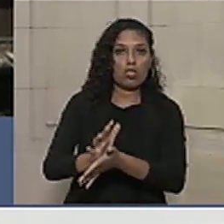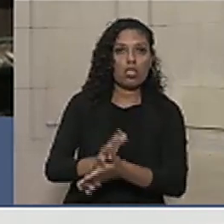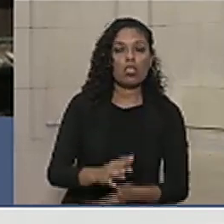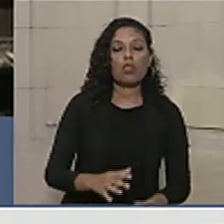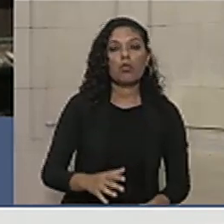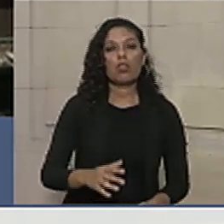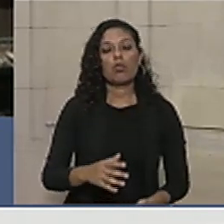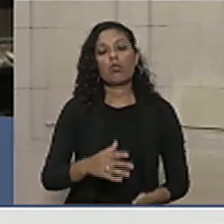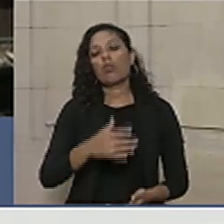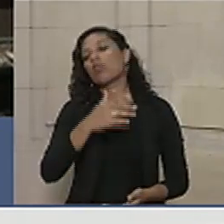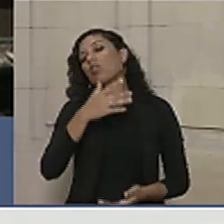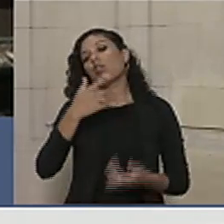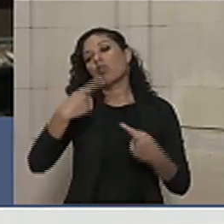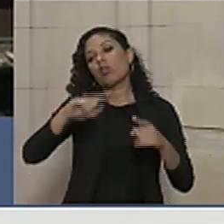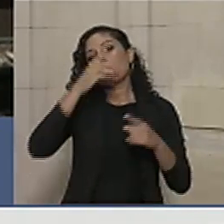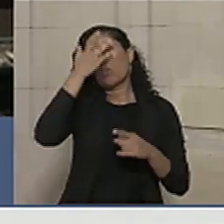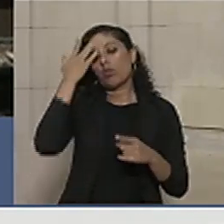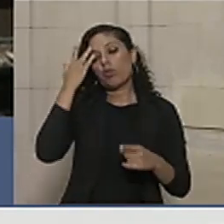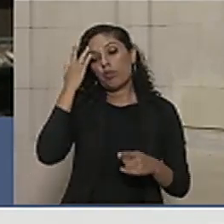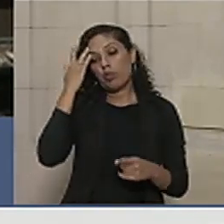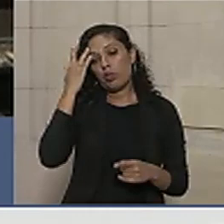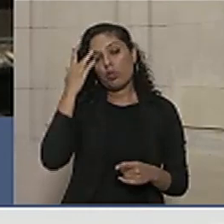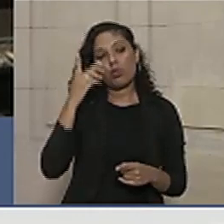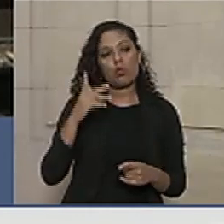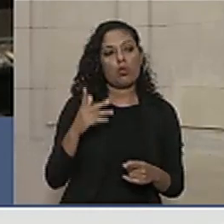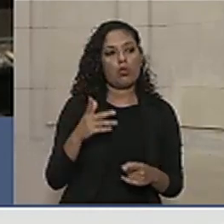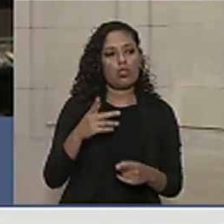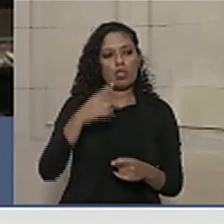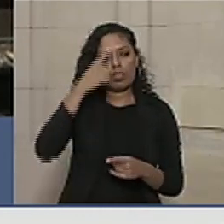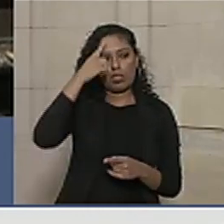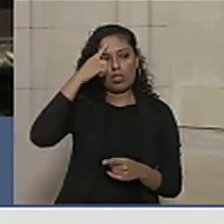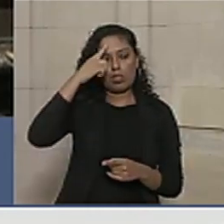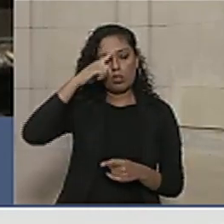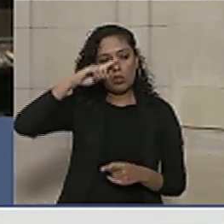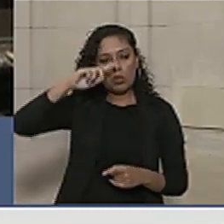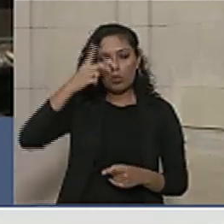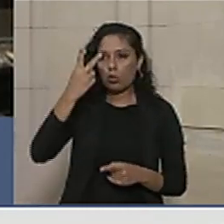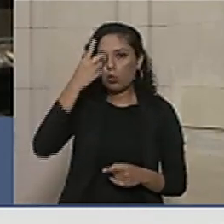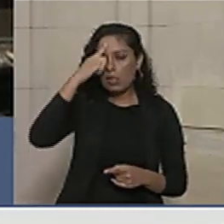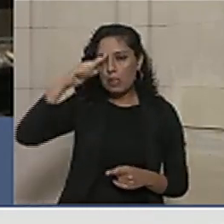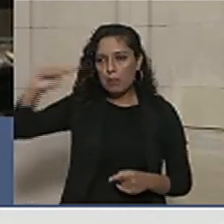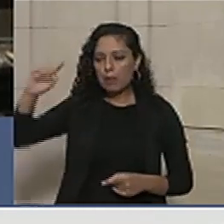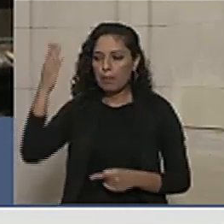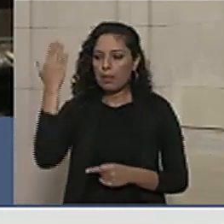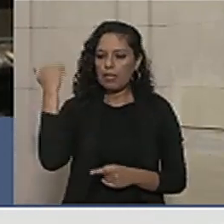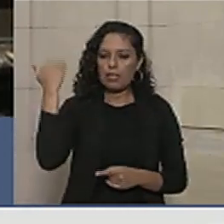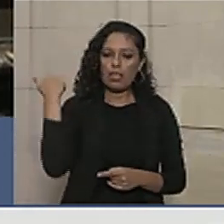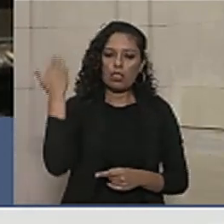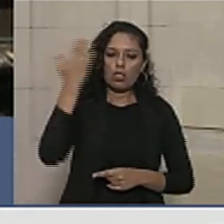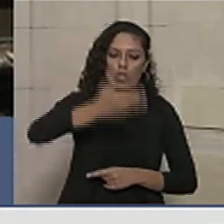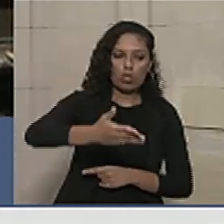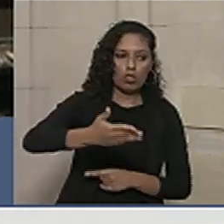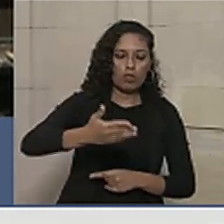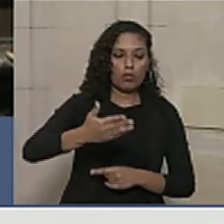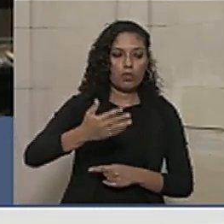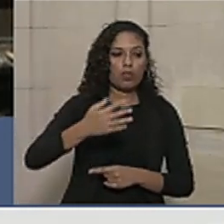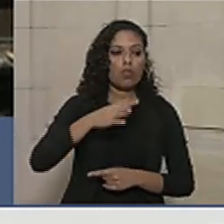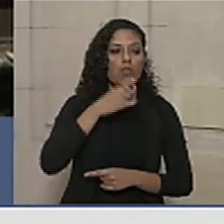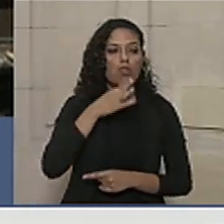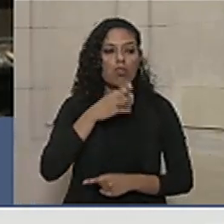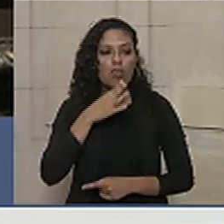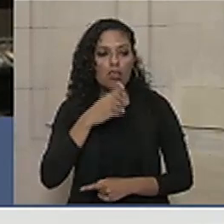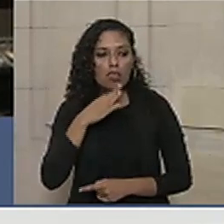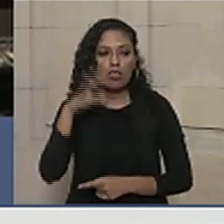do Holocausto, estive há 2 semanas atrás licenciada em visita ao parlamento